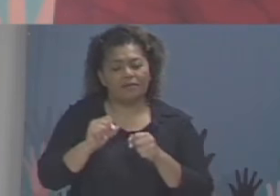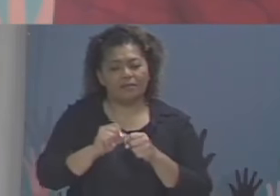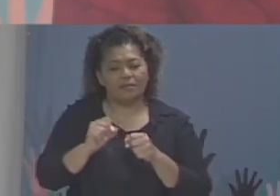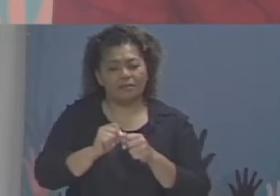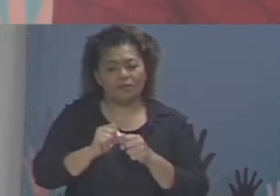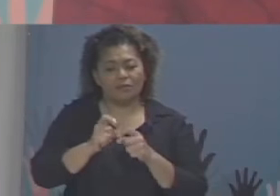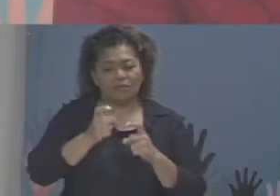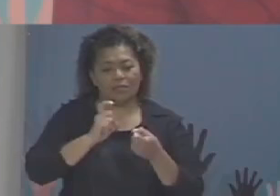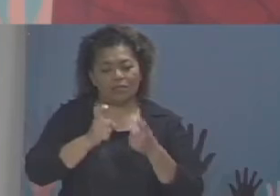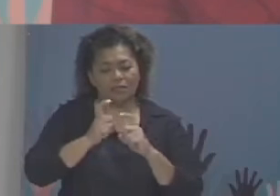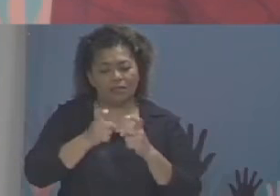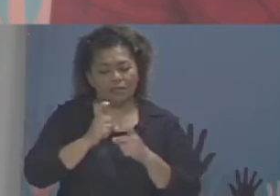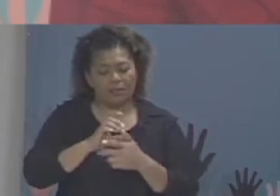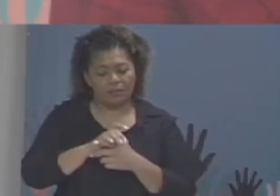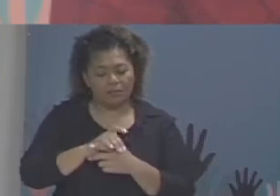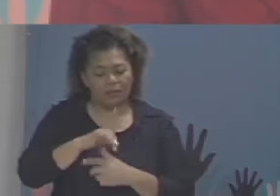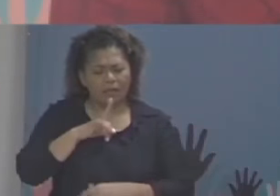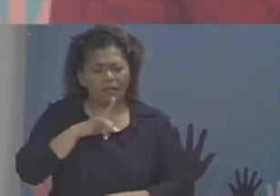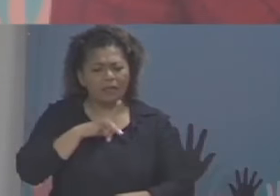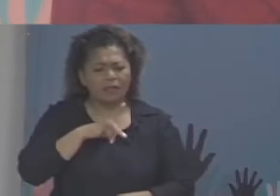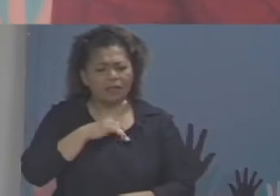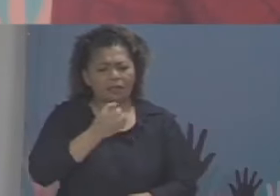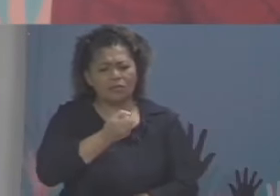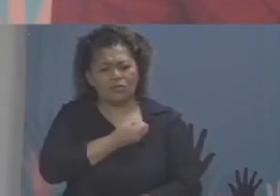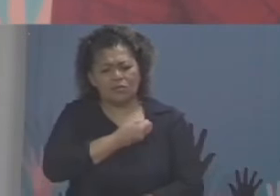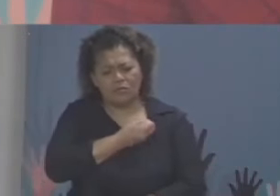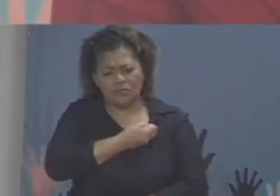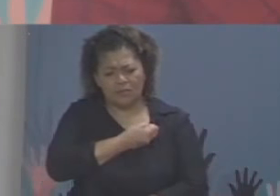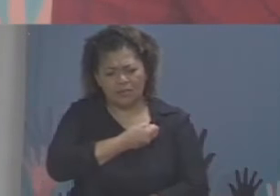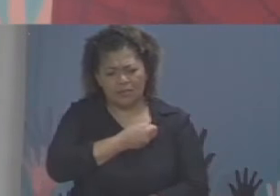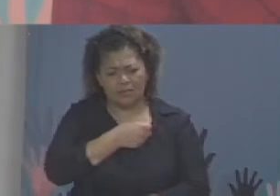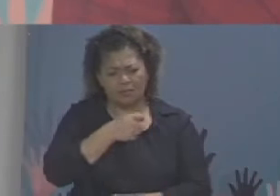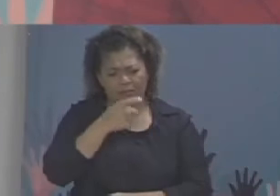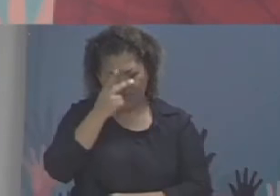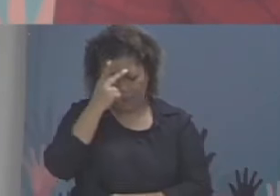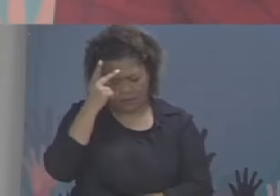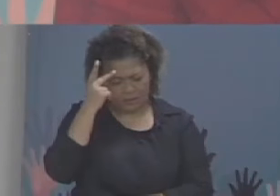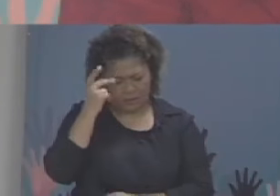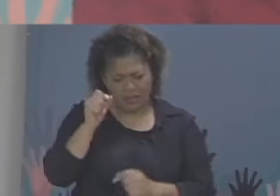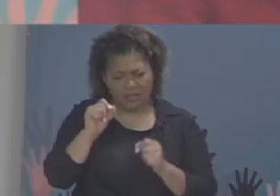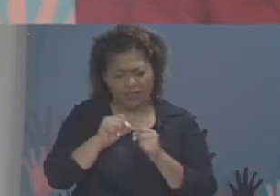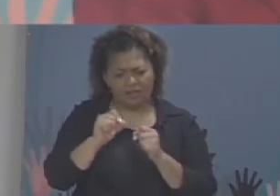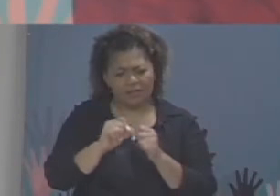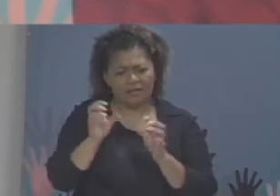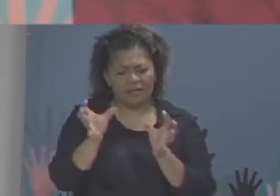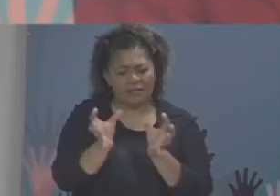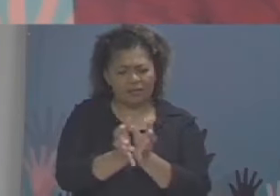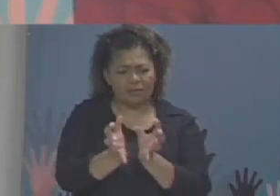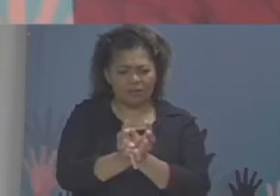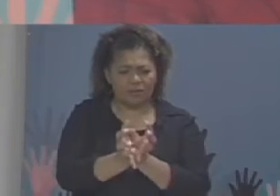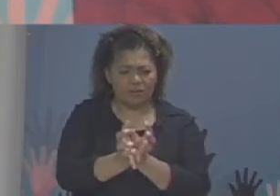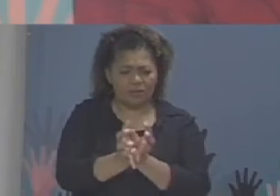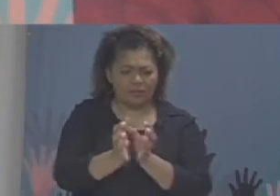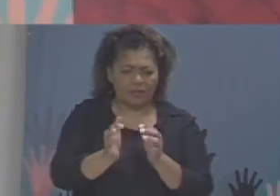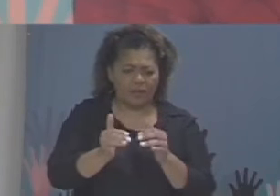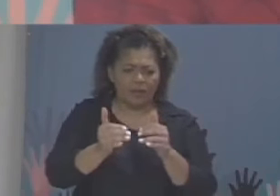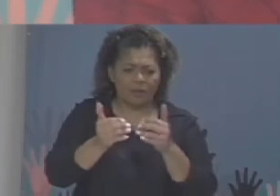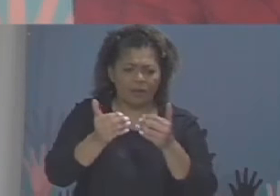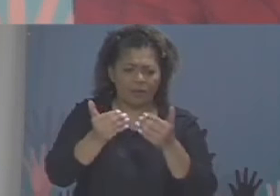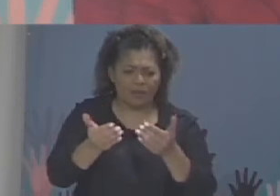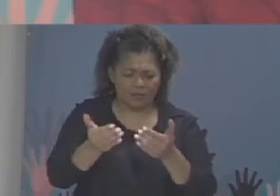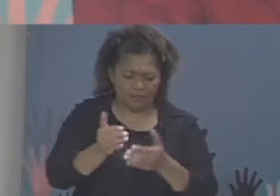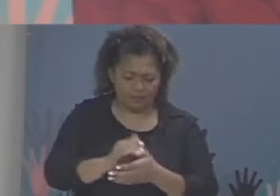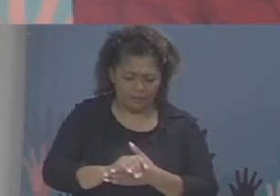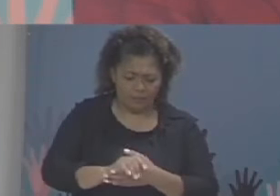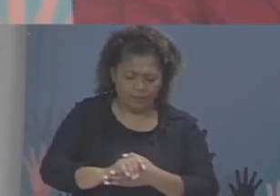oposição. Na verdade, quando o Cuidar assumiu o primeiro